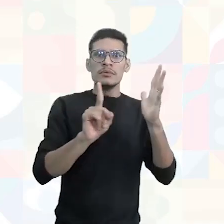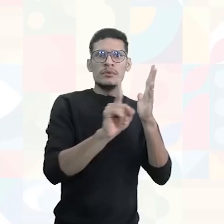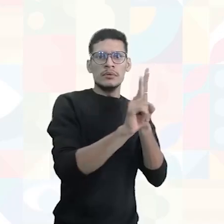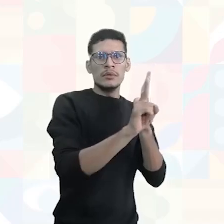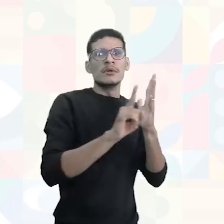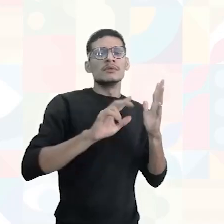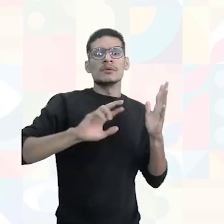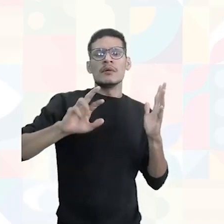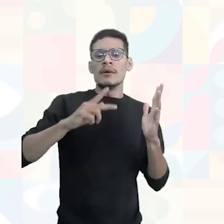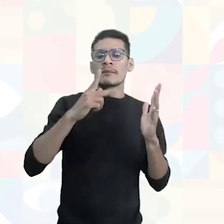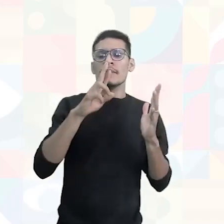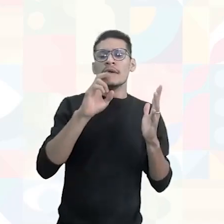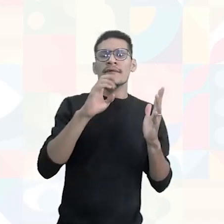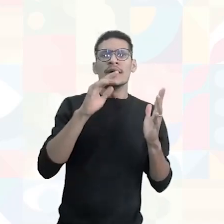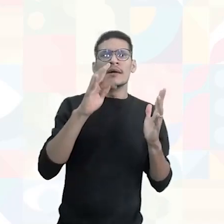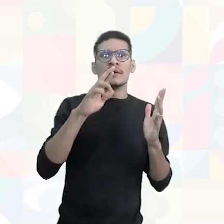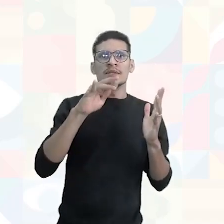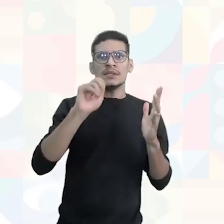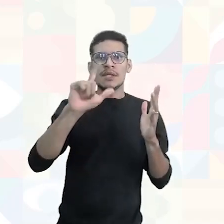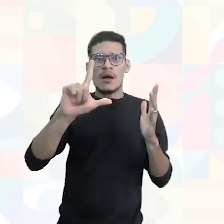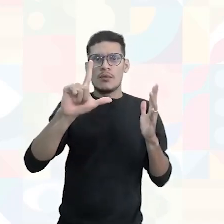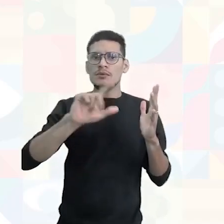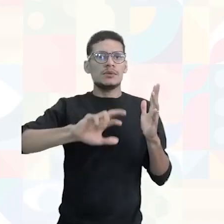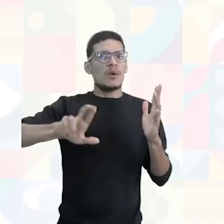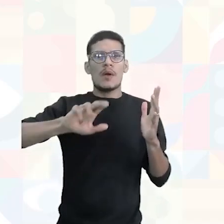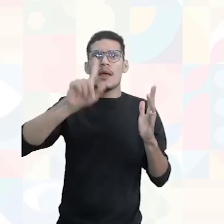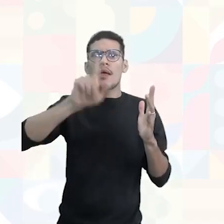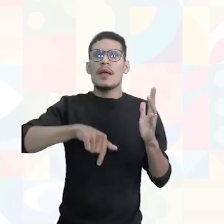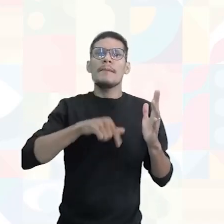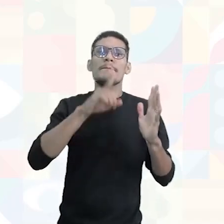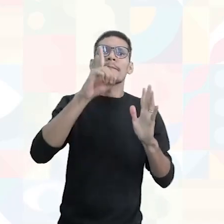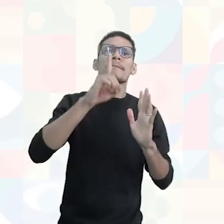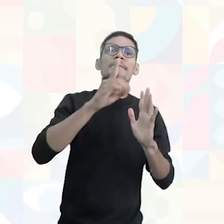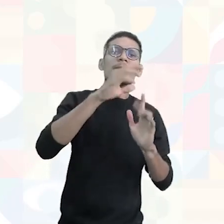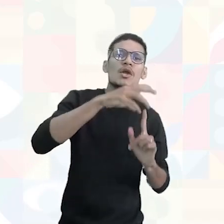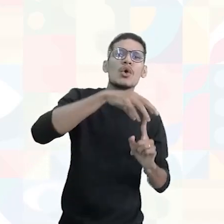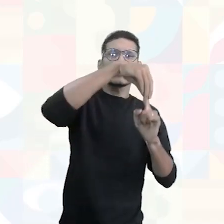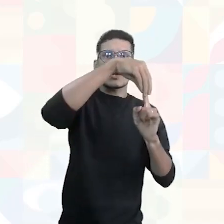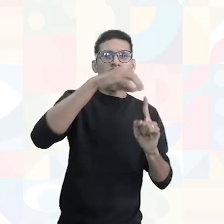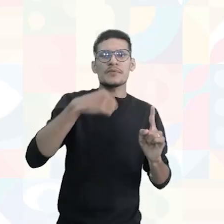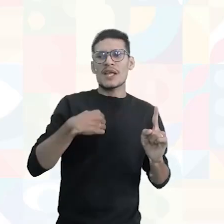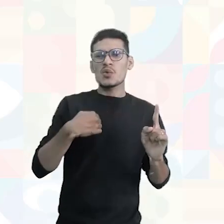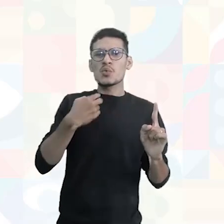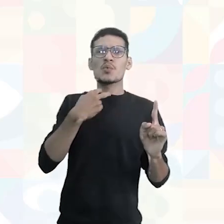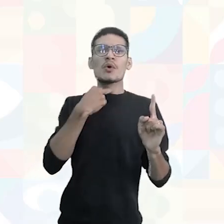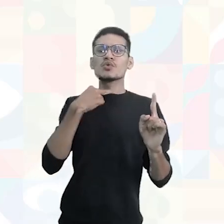preferencial? Porque não cabe a mim escolher quem naquele momento vai ser atendido.